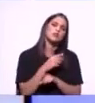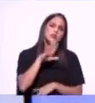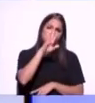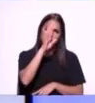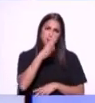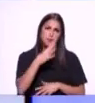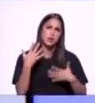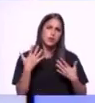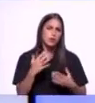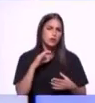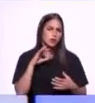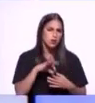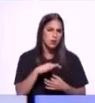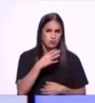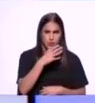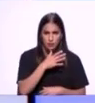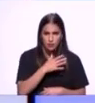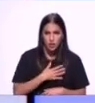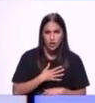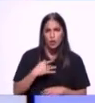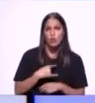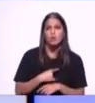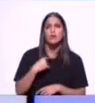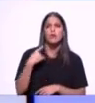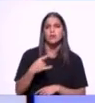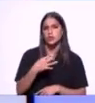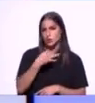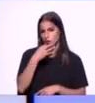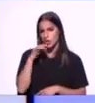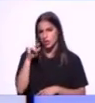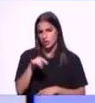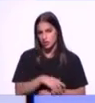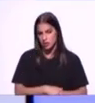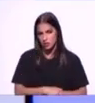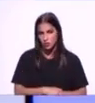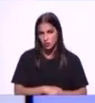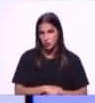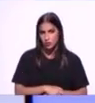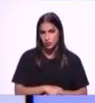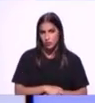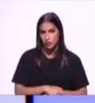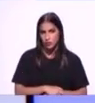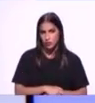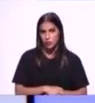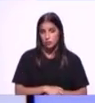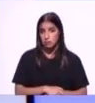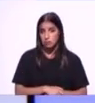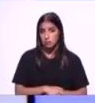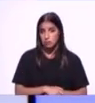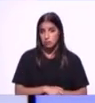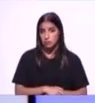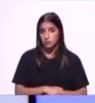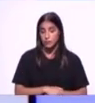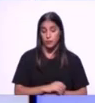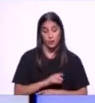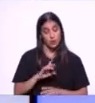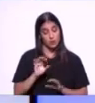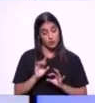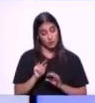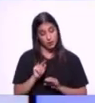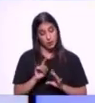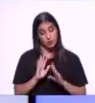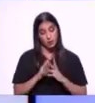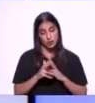dia relacionadas com o Benfica e com o Luís Filipe Vieira. Digam, uma vez que o tenham feito. O mesmo acontece na